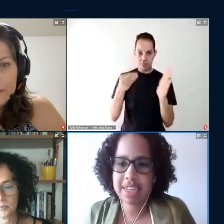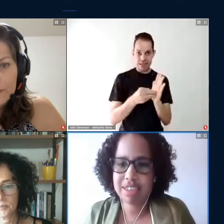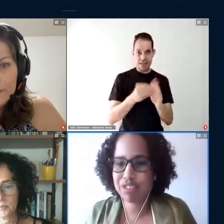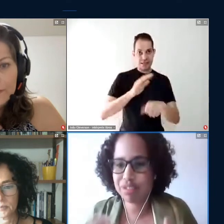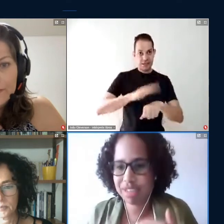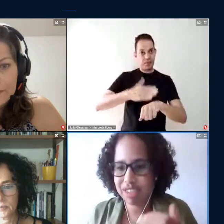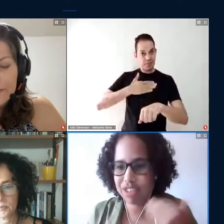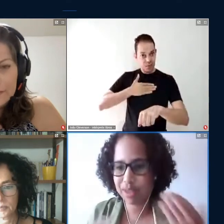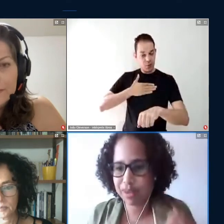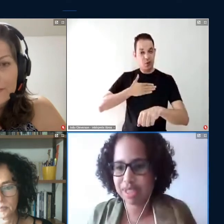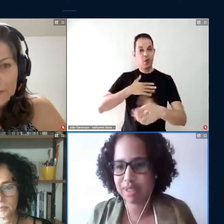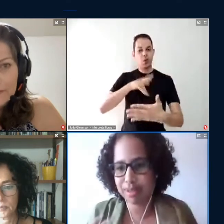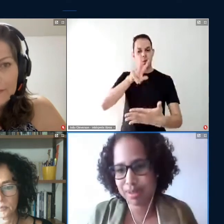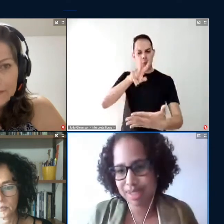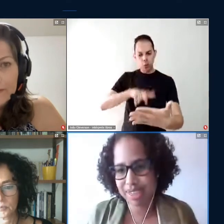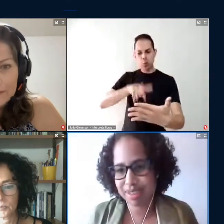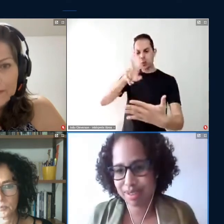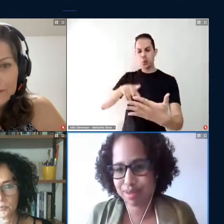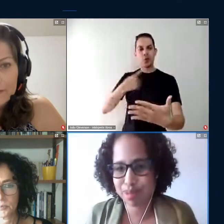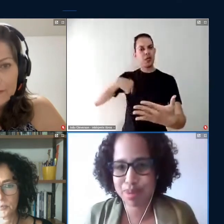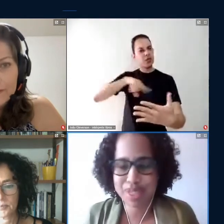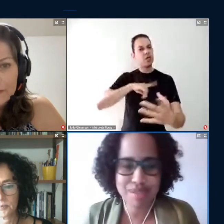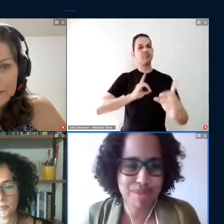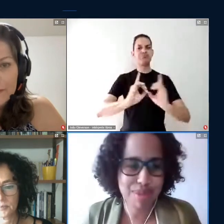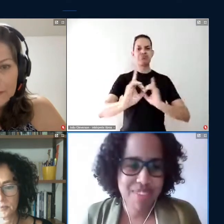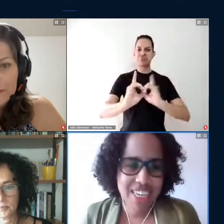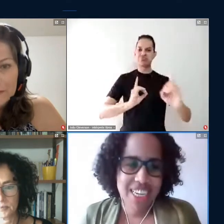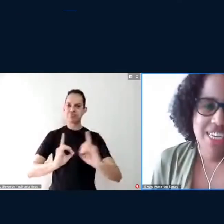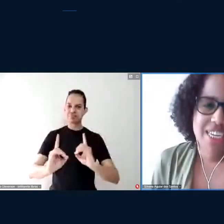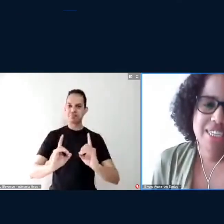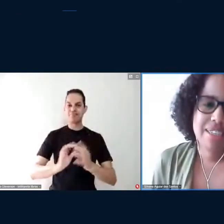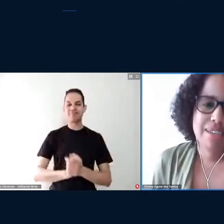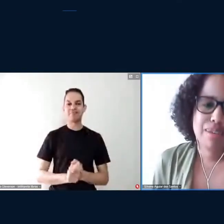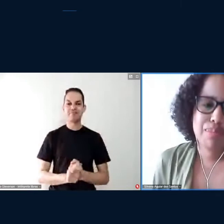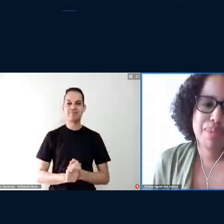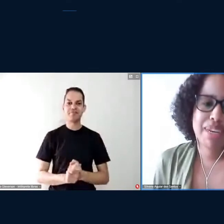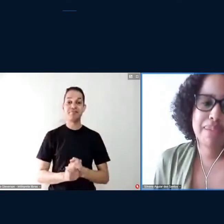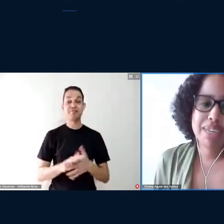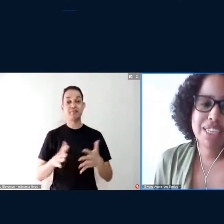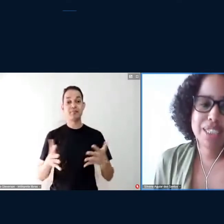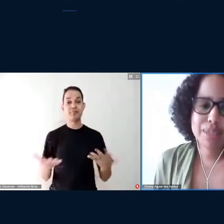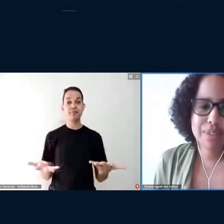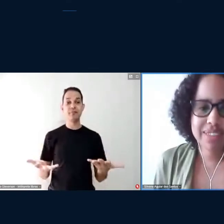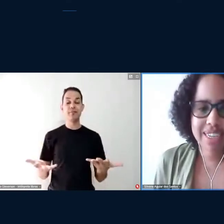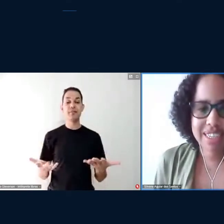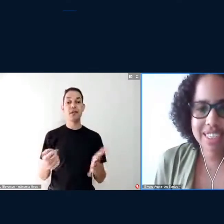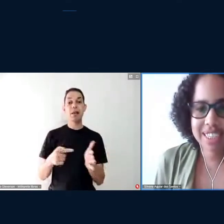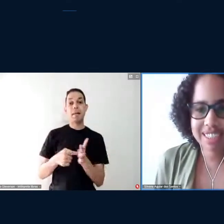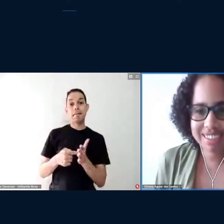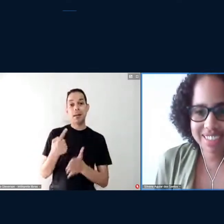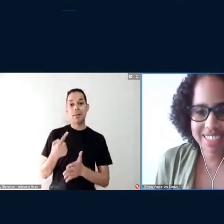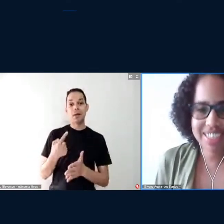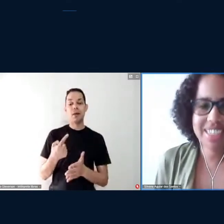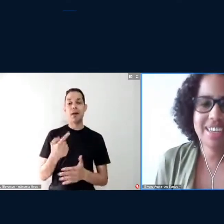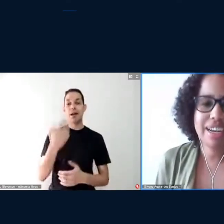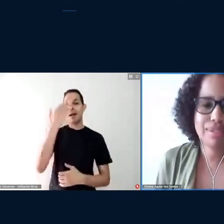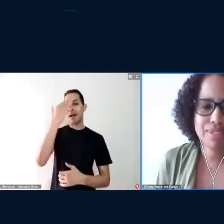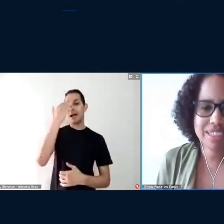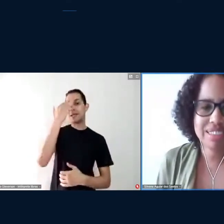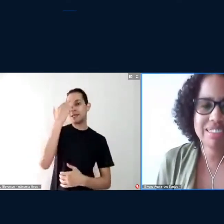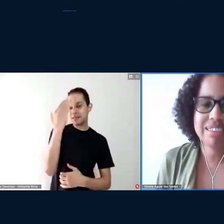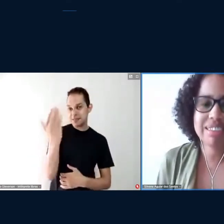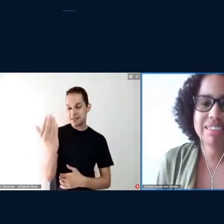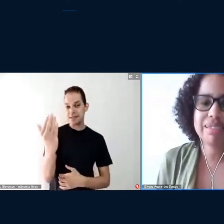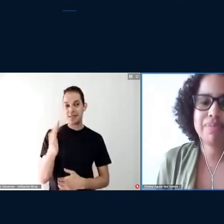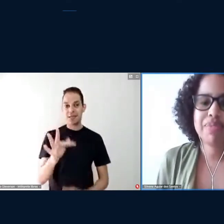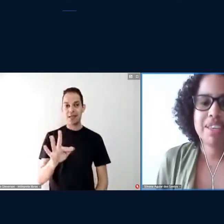e aí a gente vai dialogando se for possível, então, primeiramente, eu gostaria de agradecer a